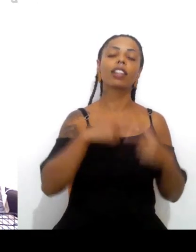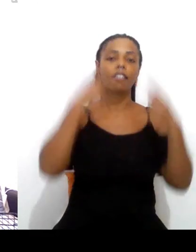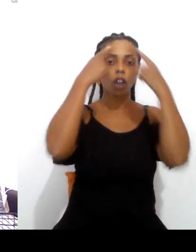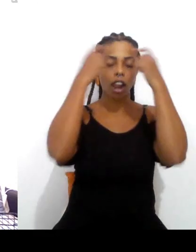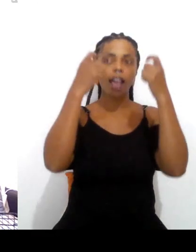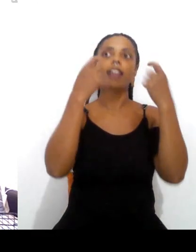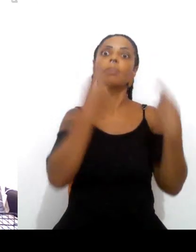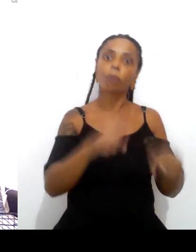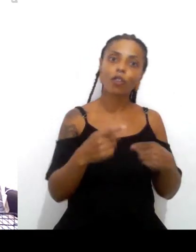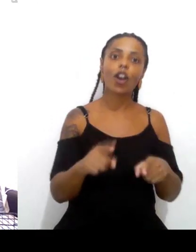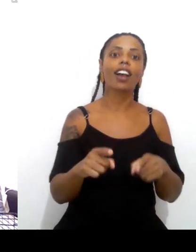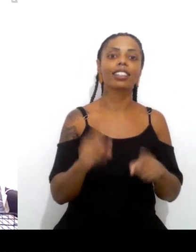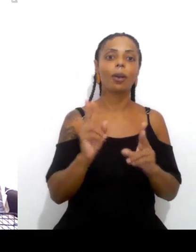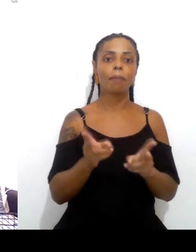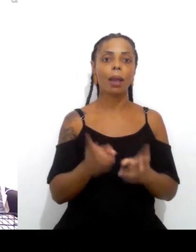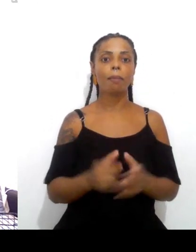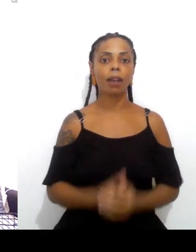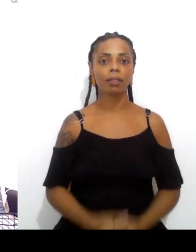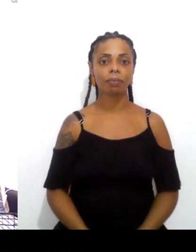provocação